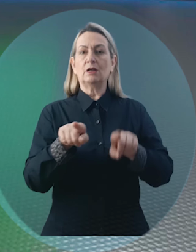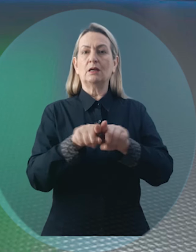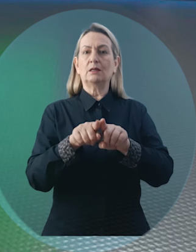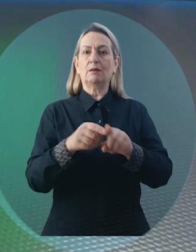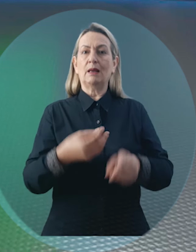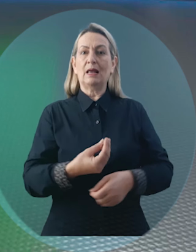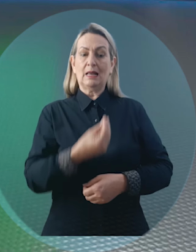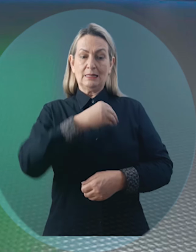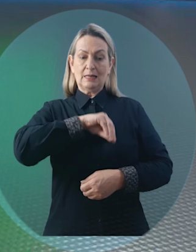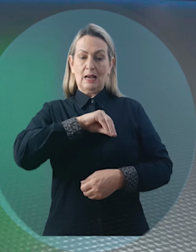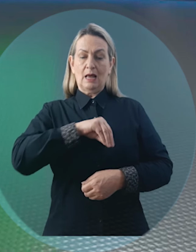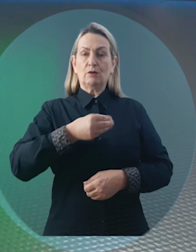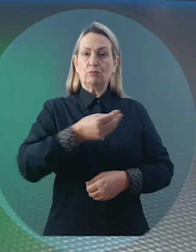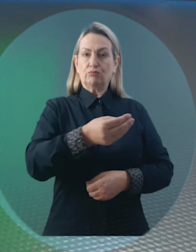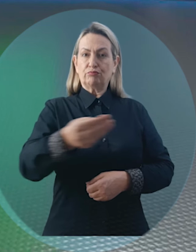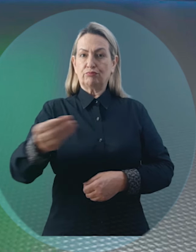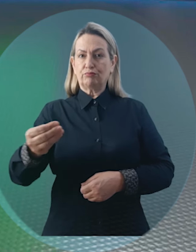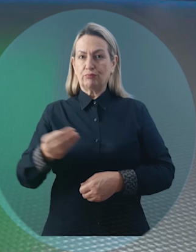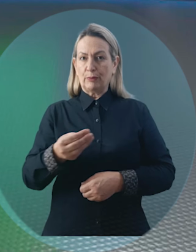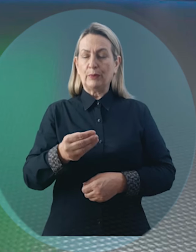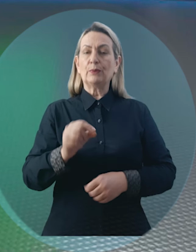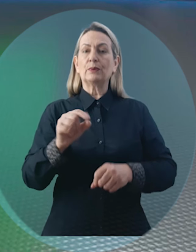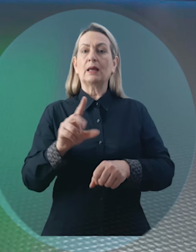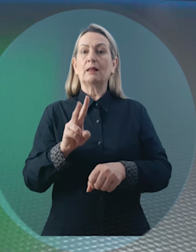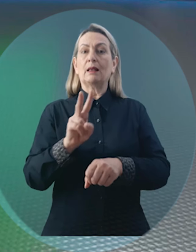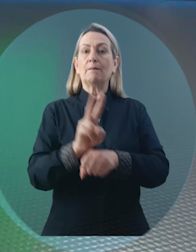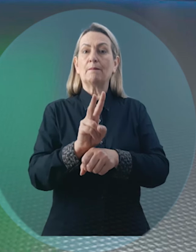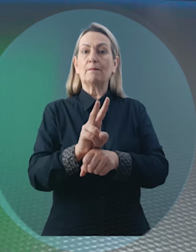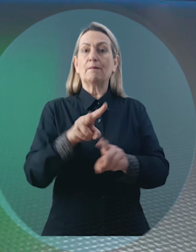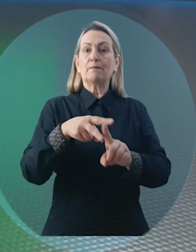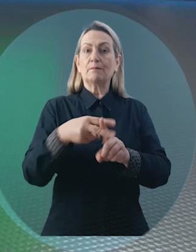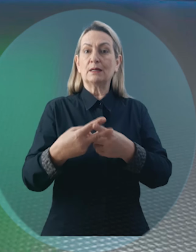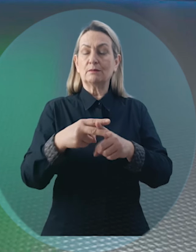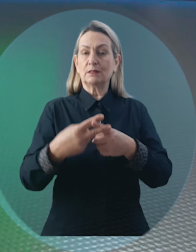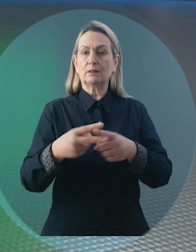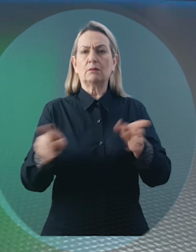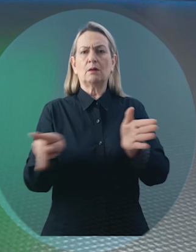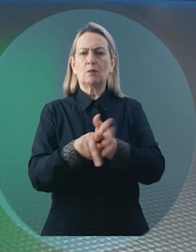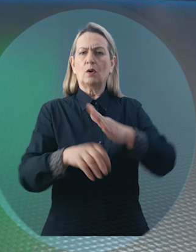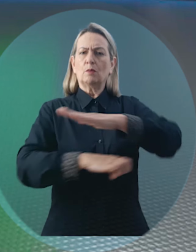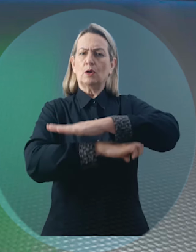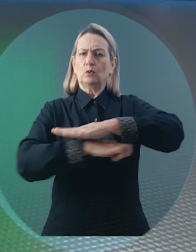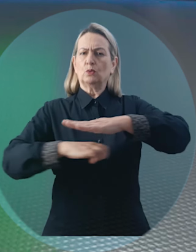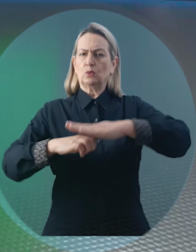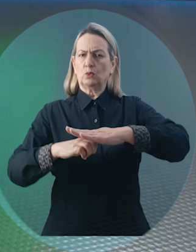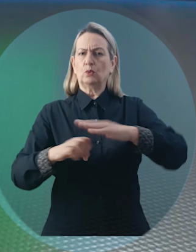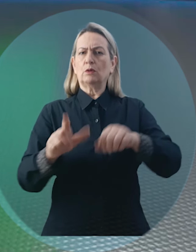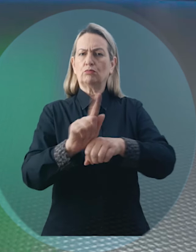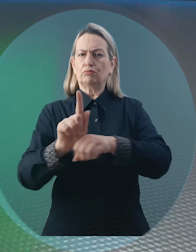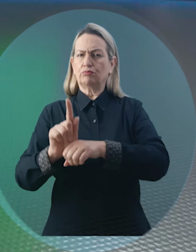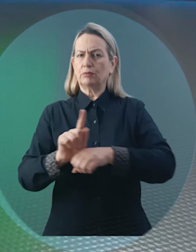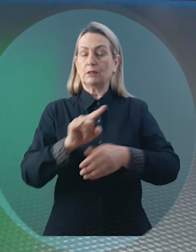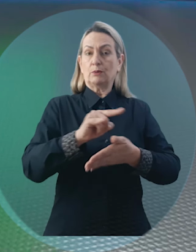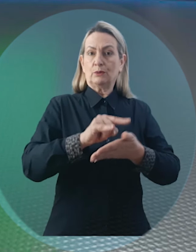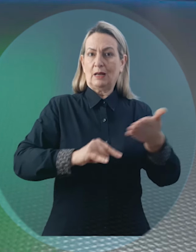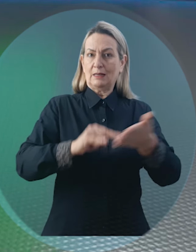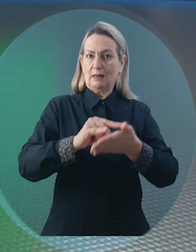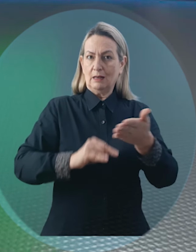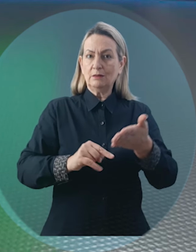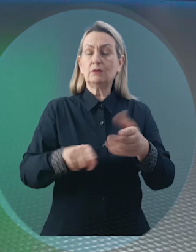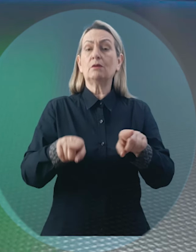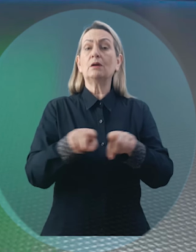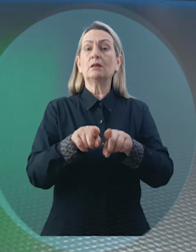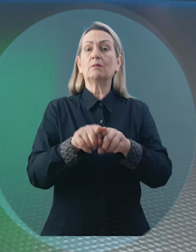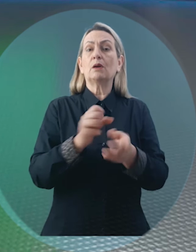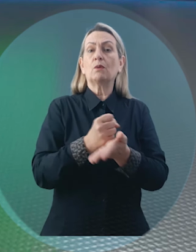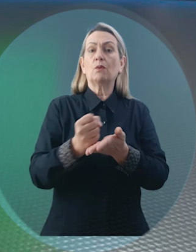e de programas de distribuição de rendas nós temos a manutenção da estrutura da própria gestão do cadastro